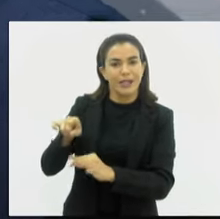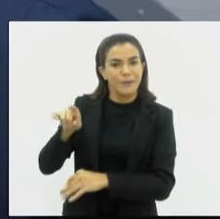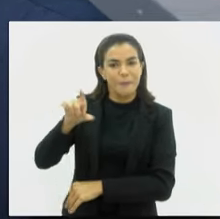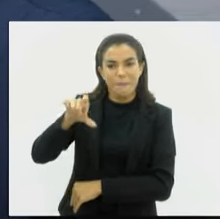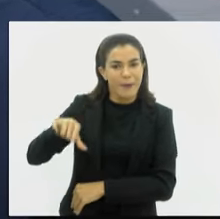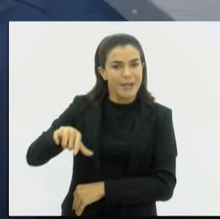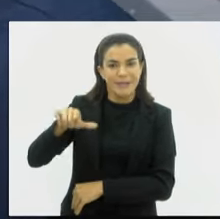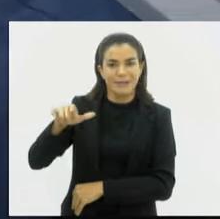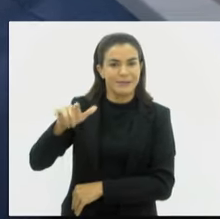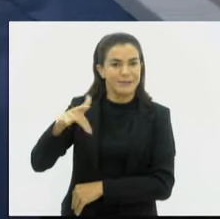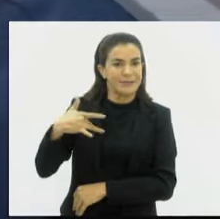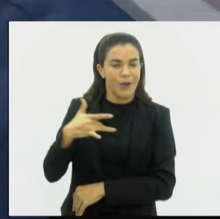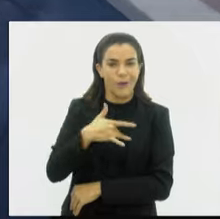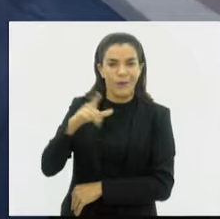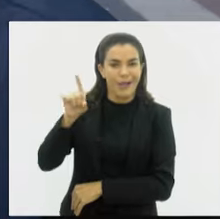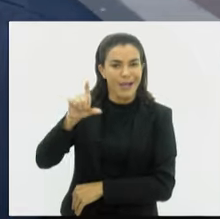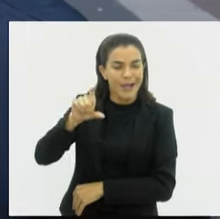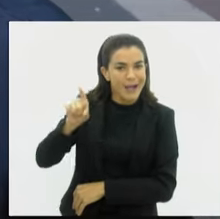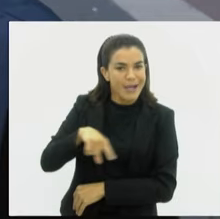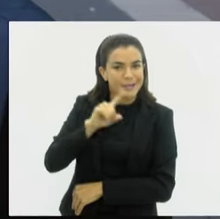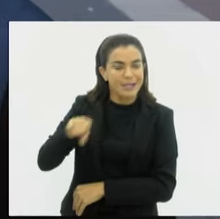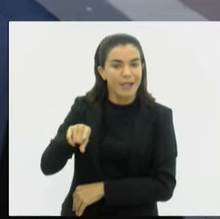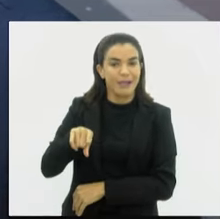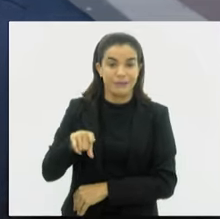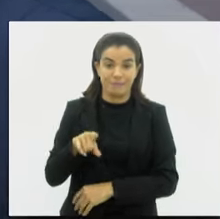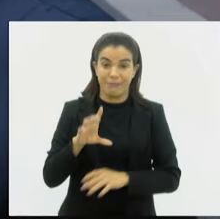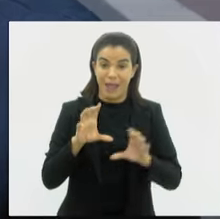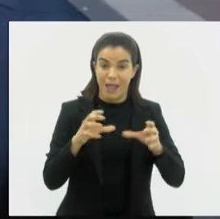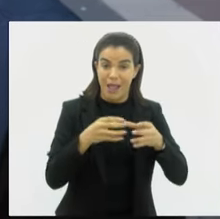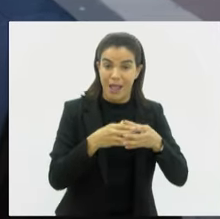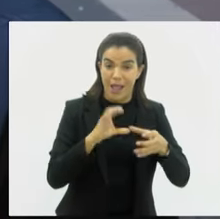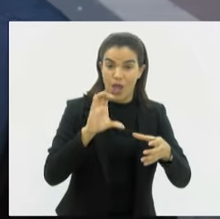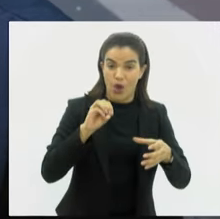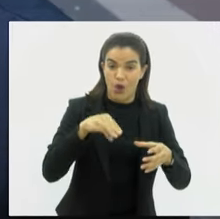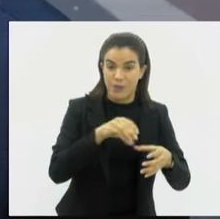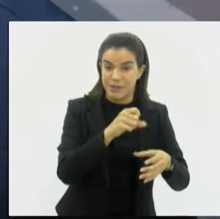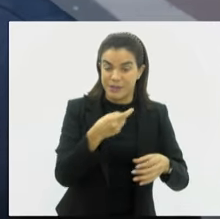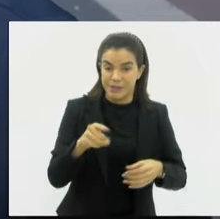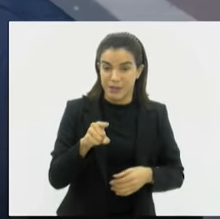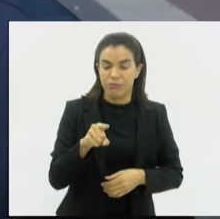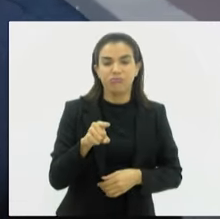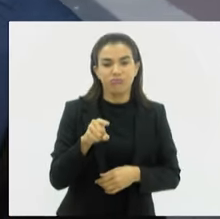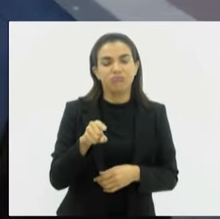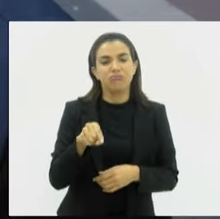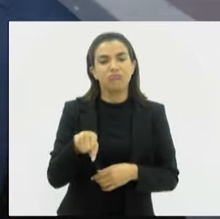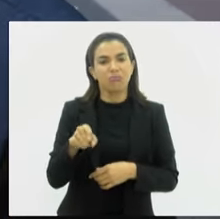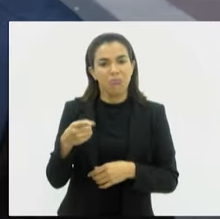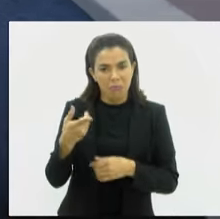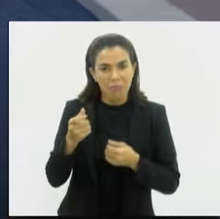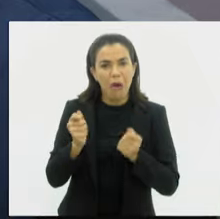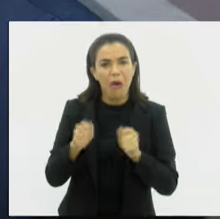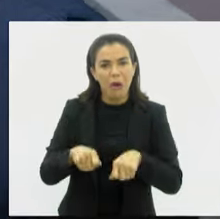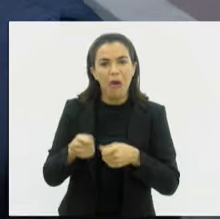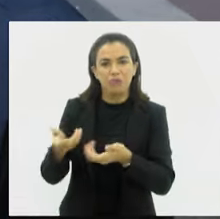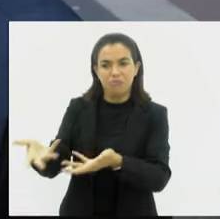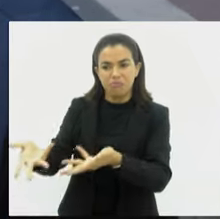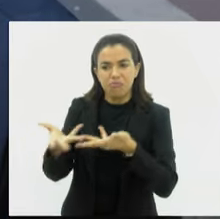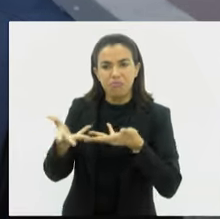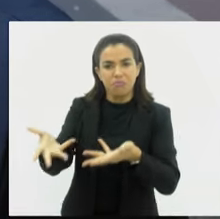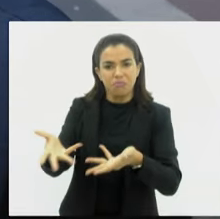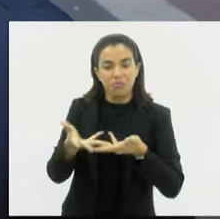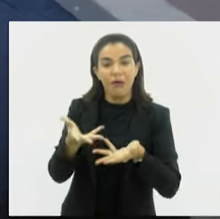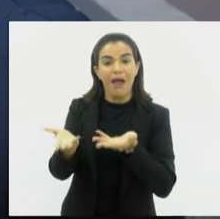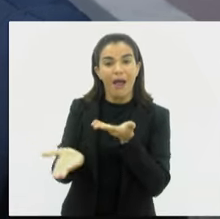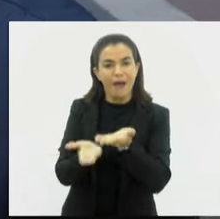Então, isso, se eu hoje observar isso lá na comissão, a gente abriu as portas da comissão para que as pessoas possam vir aqui falar, serem atendidas